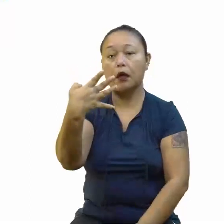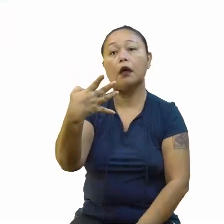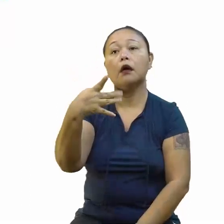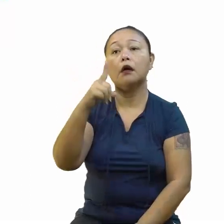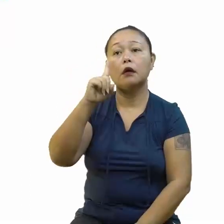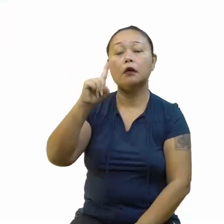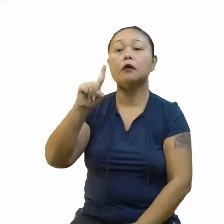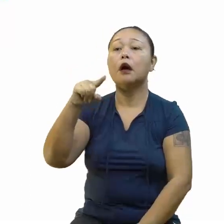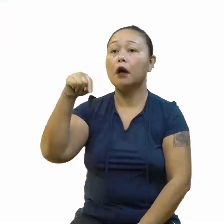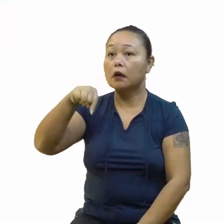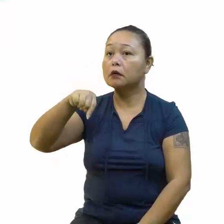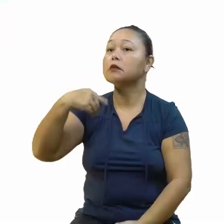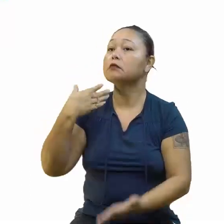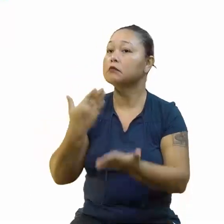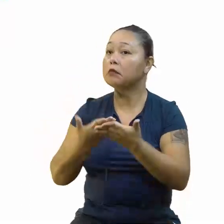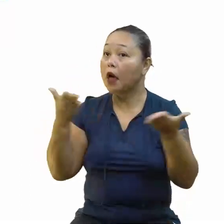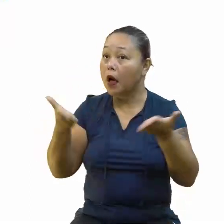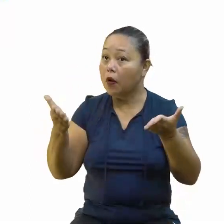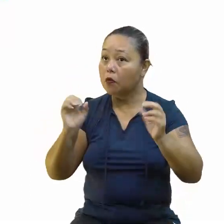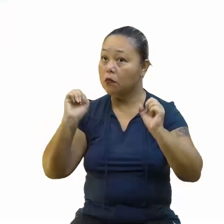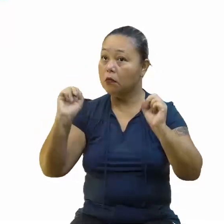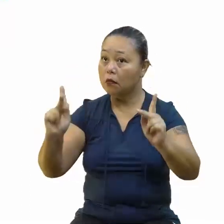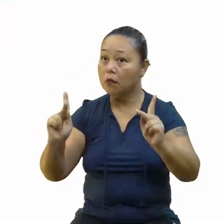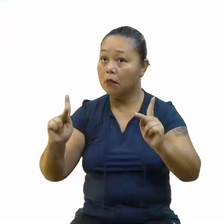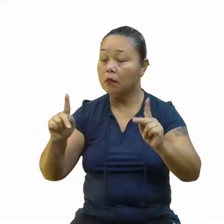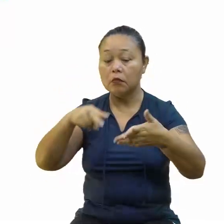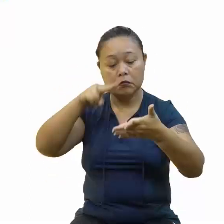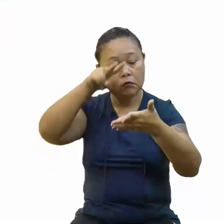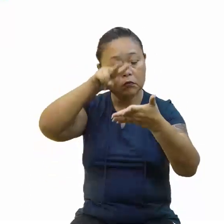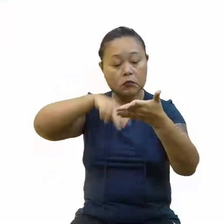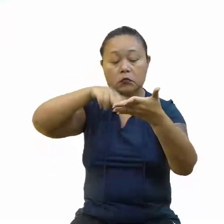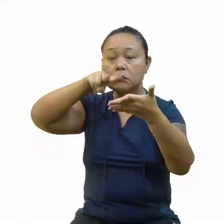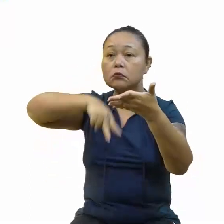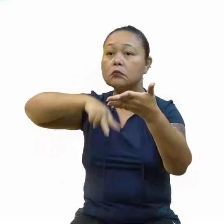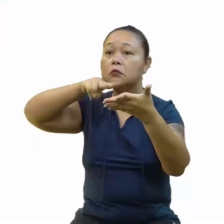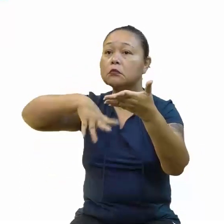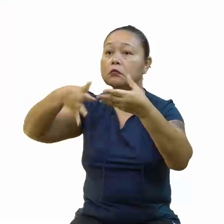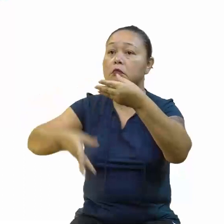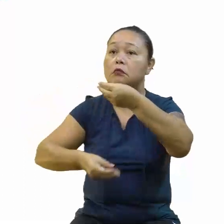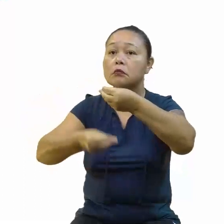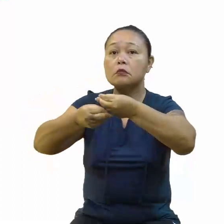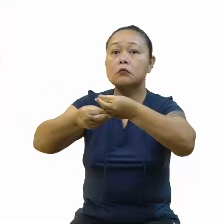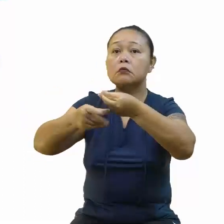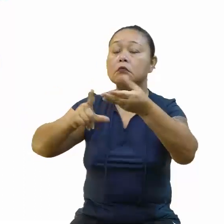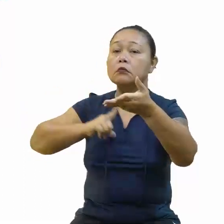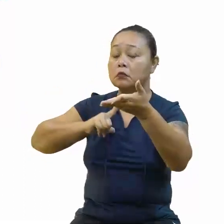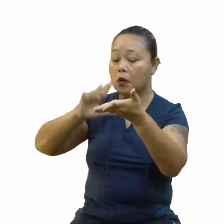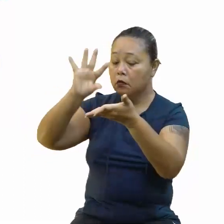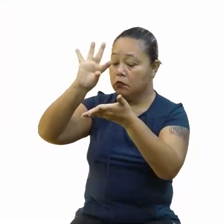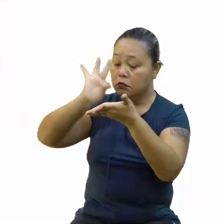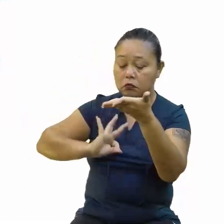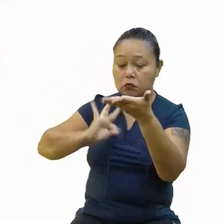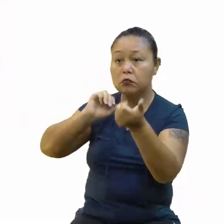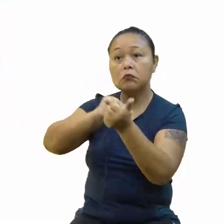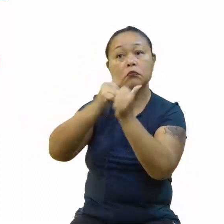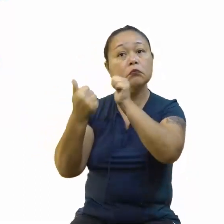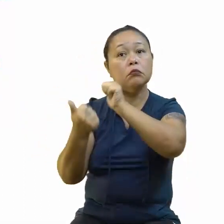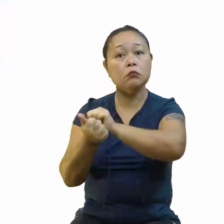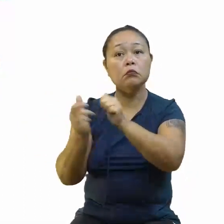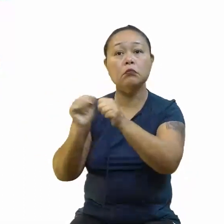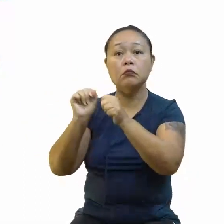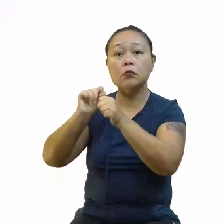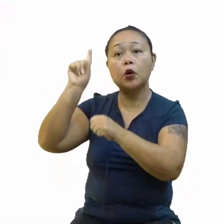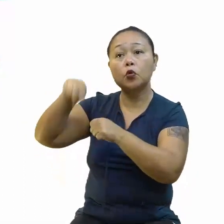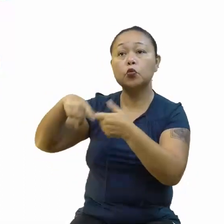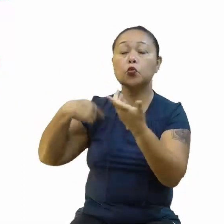está estudando agora, ok? Então, você vai ler esse anexo. Esse texto ele foi aí uma adaptação do livro de